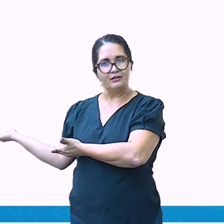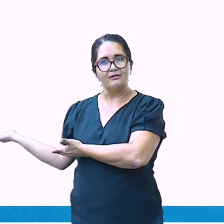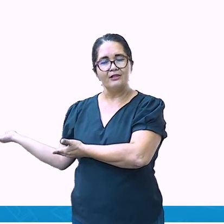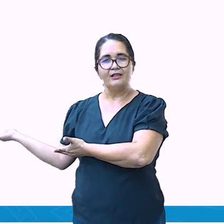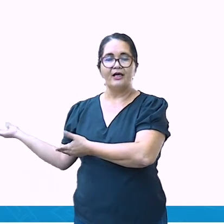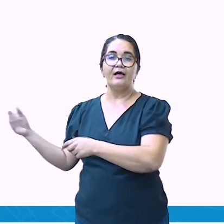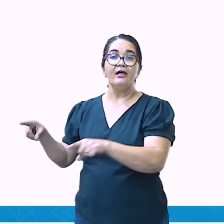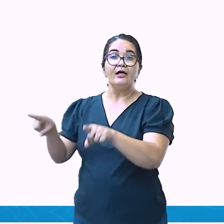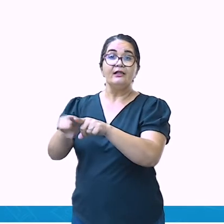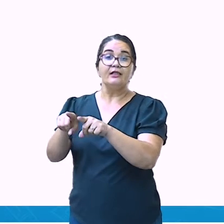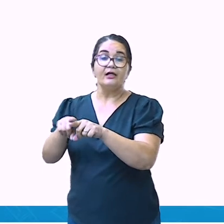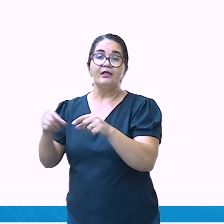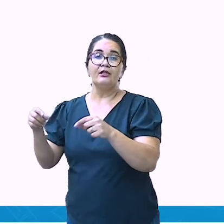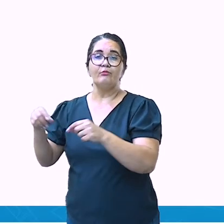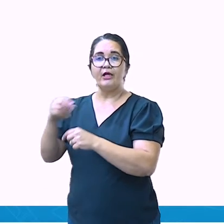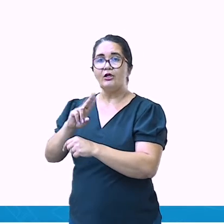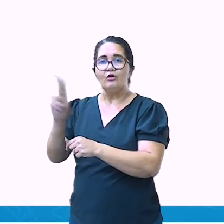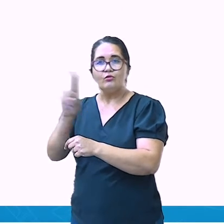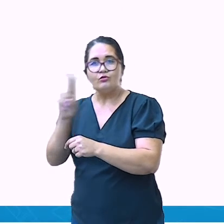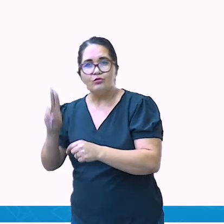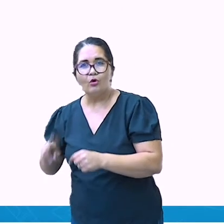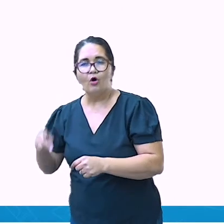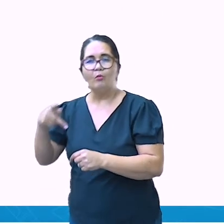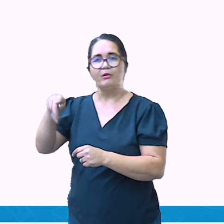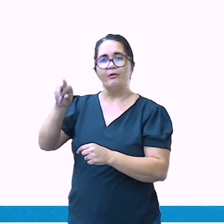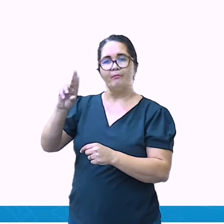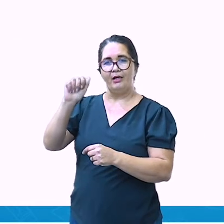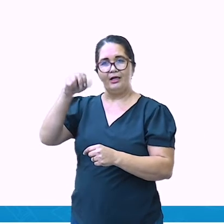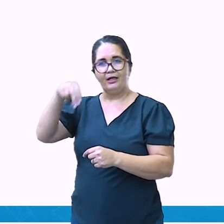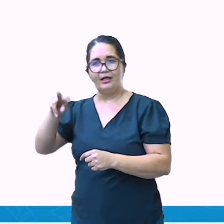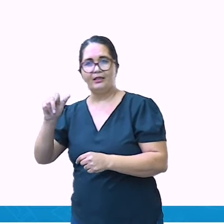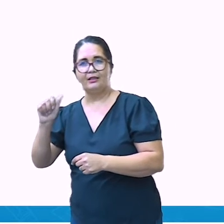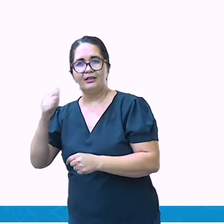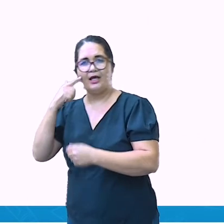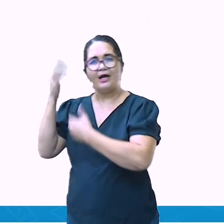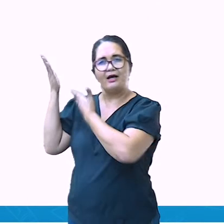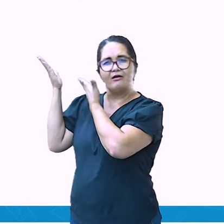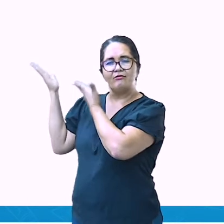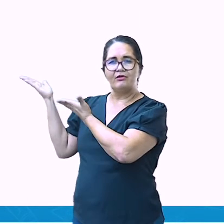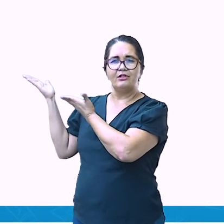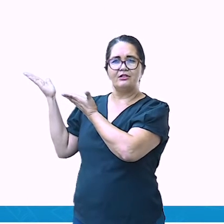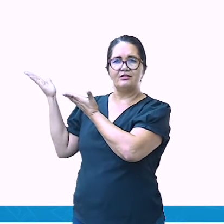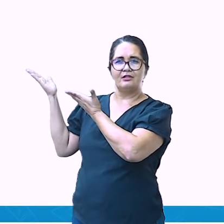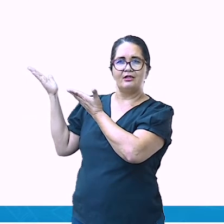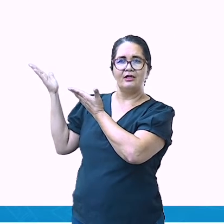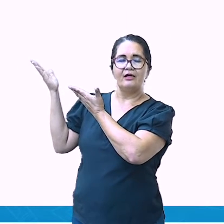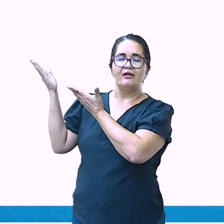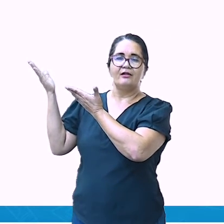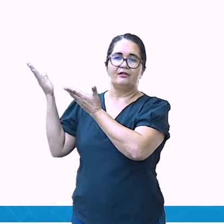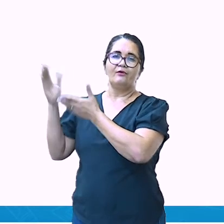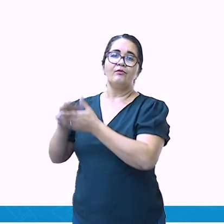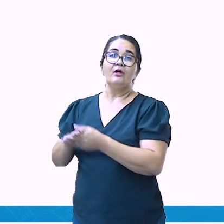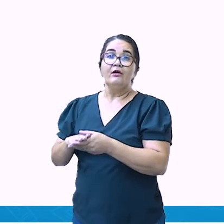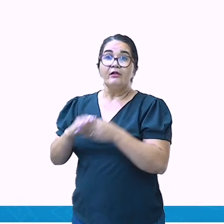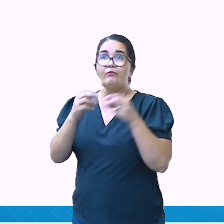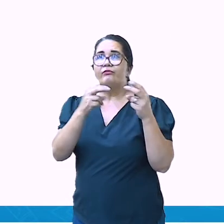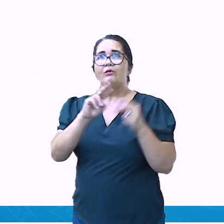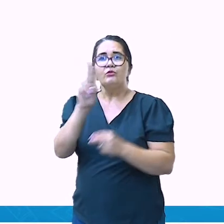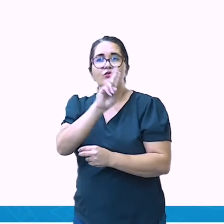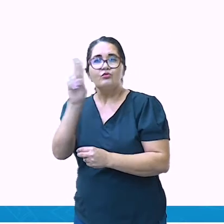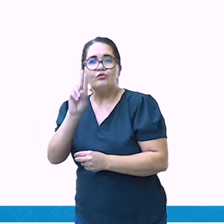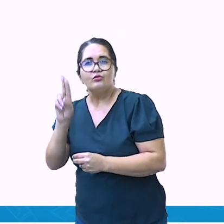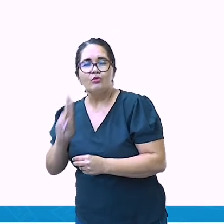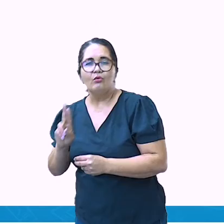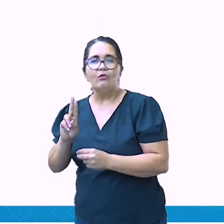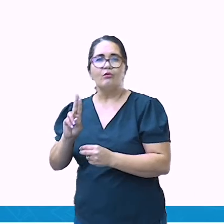Curitiba, Santa Catarina, Florianópolis e Rio Grande do Sul, Porto Alegre. Então aqui eu falei